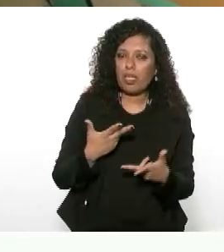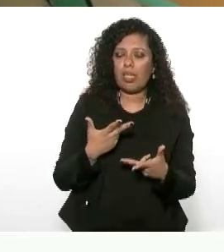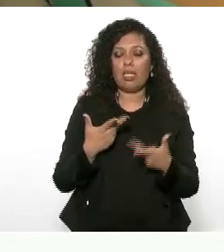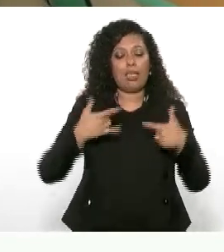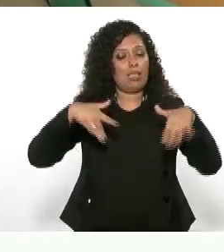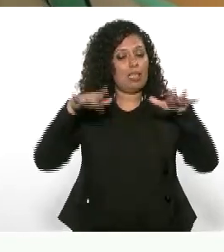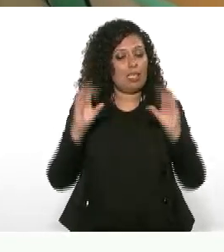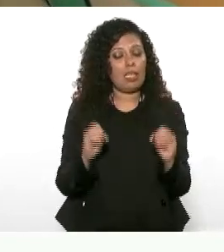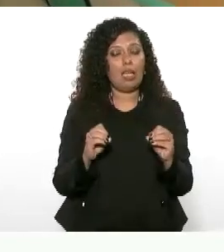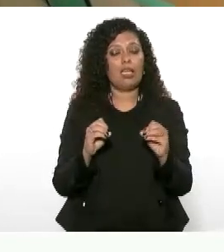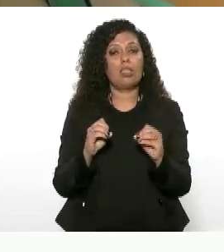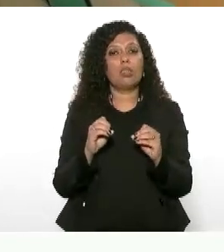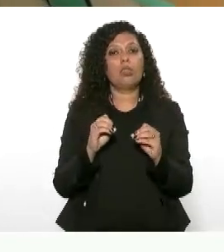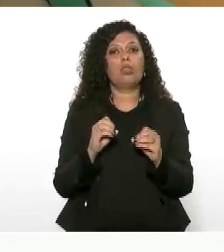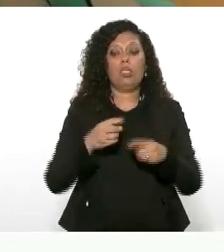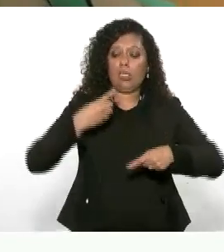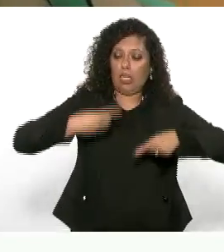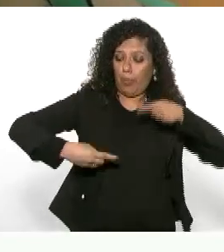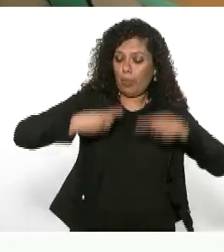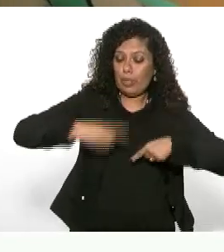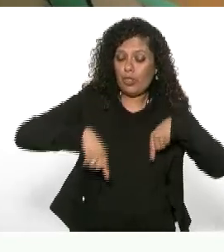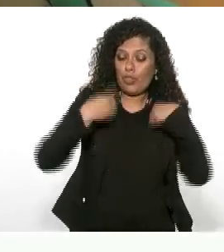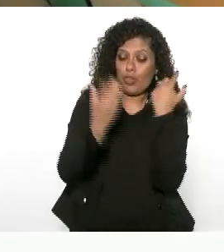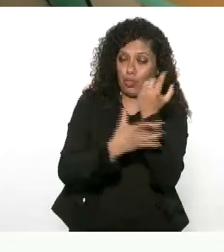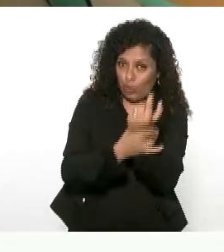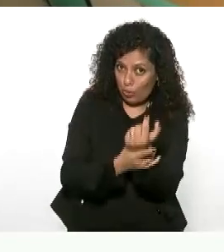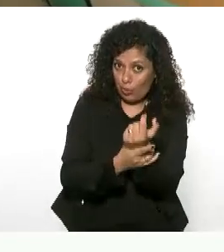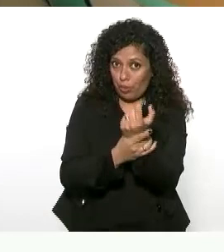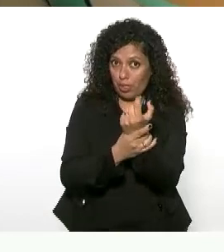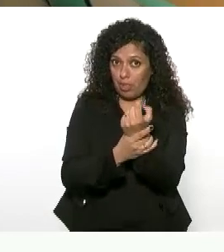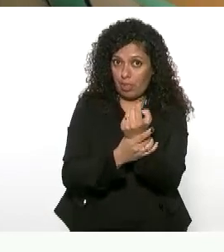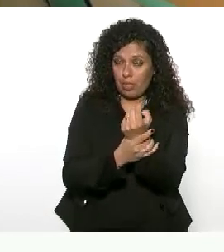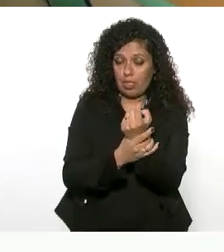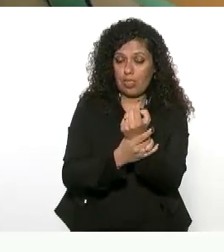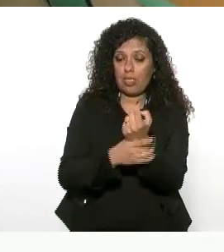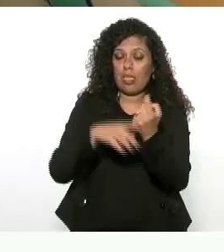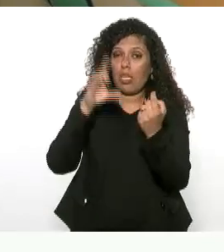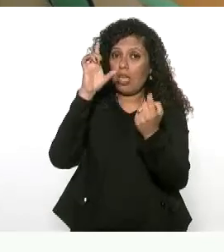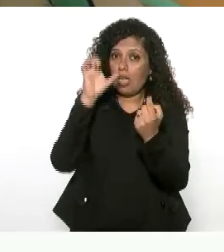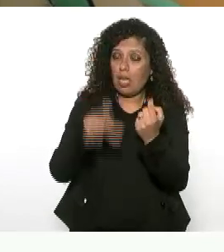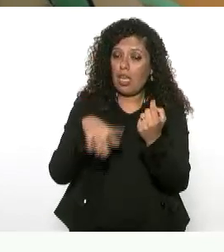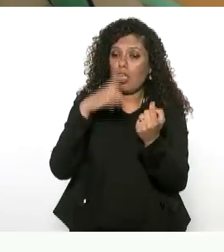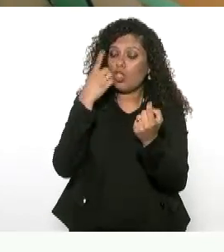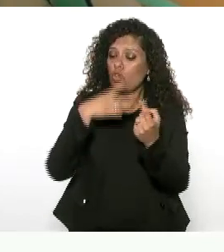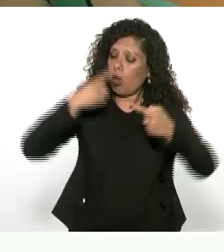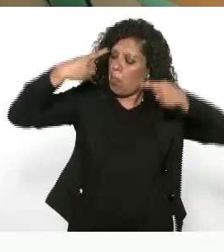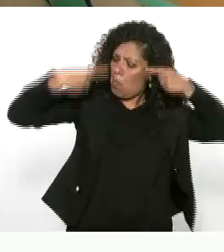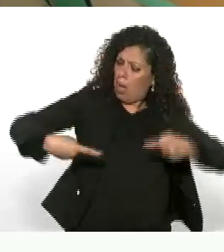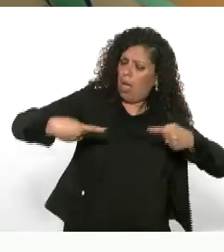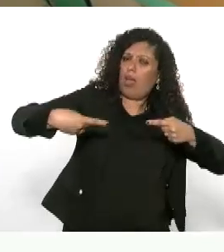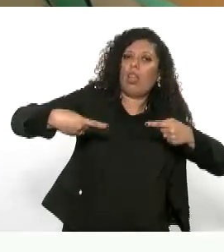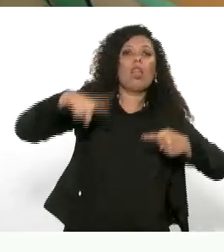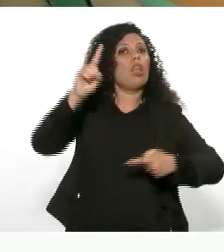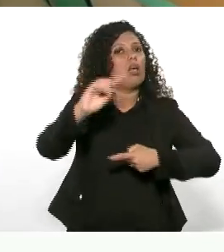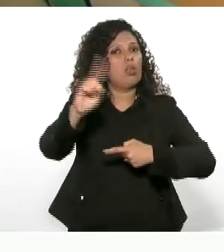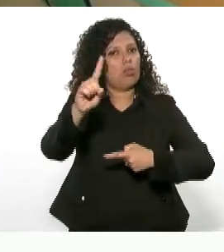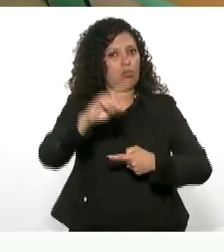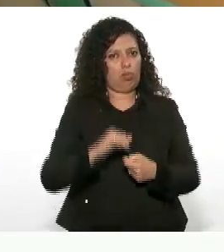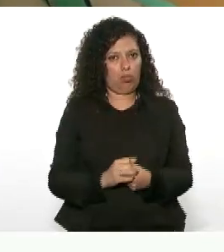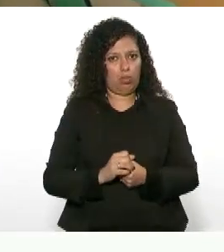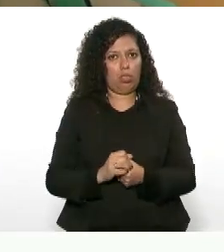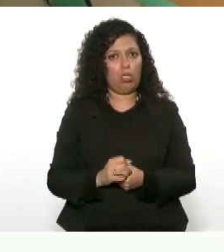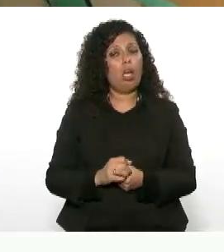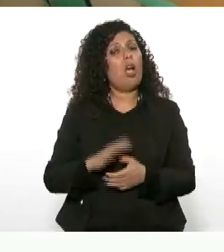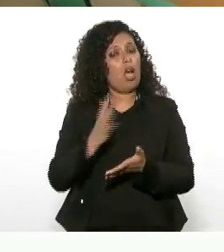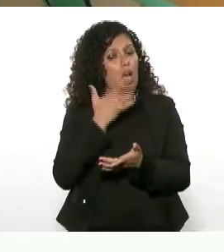claro que a política de segurança pública, ela não deve ser baseada somente no confronto. Talvez por isso a gente se